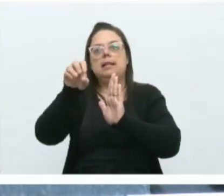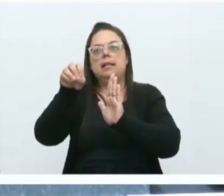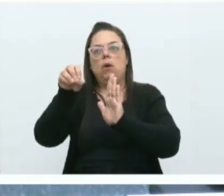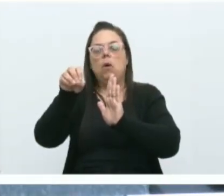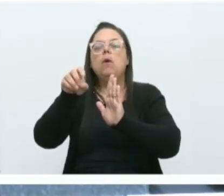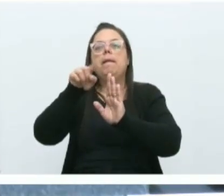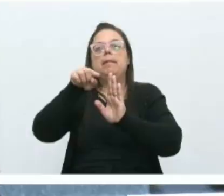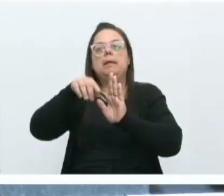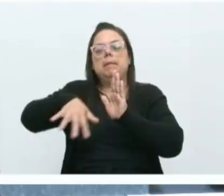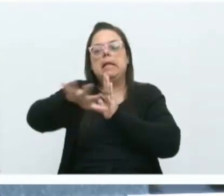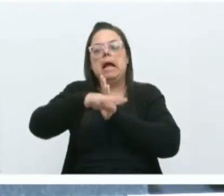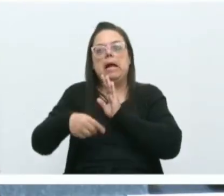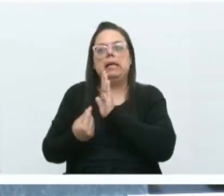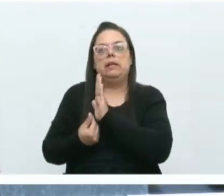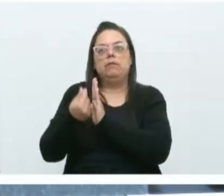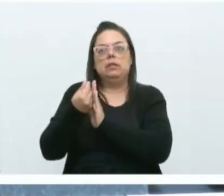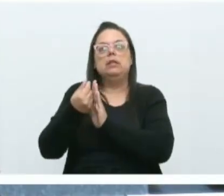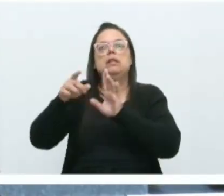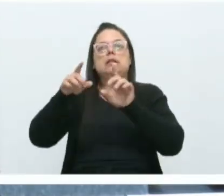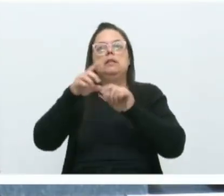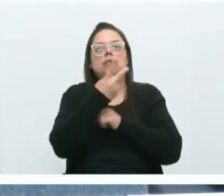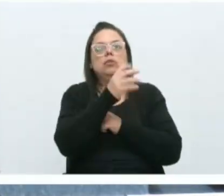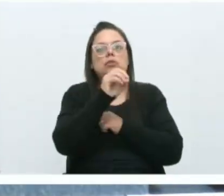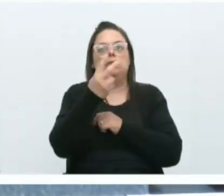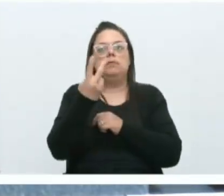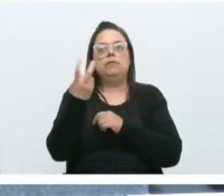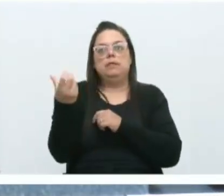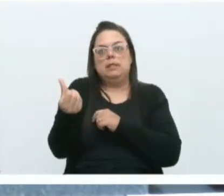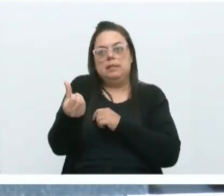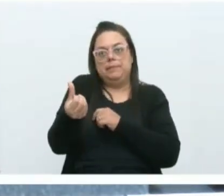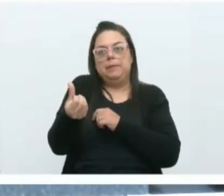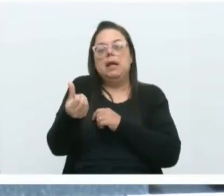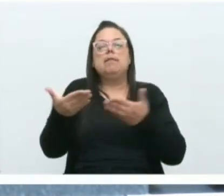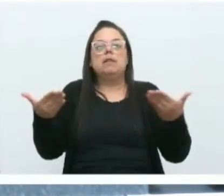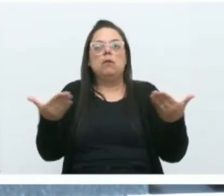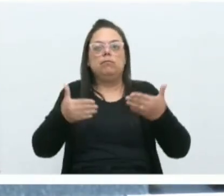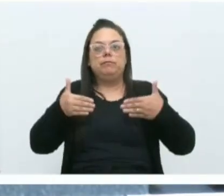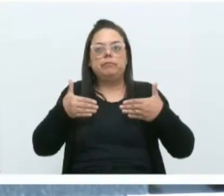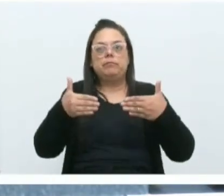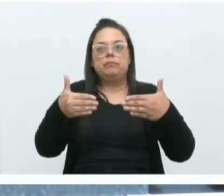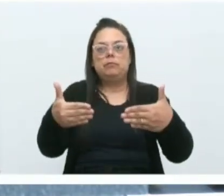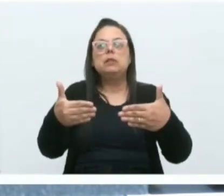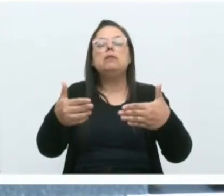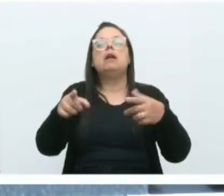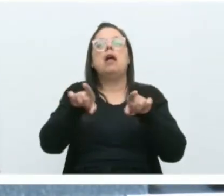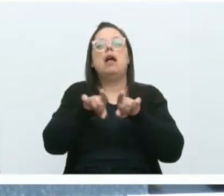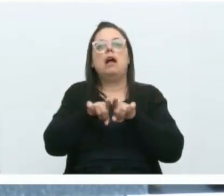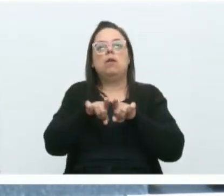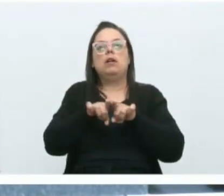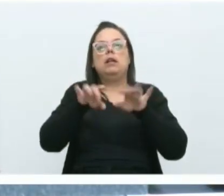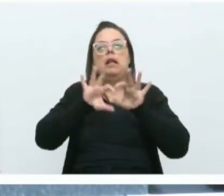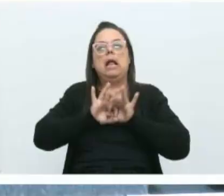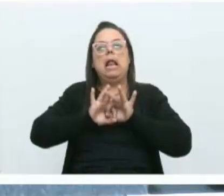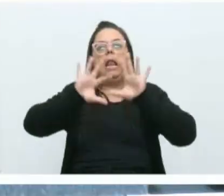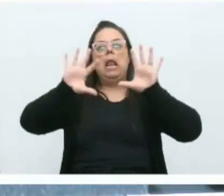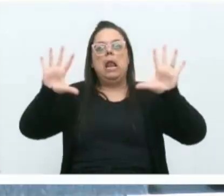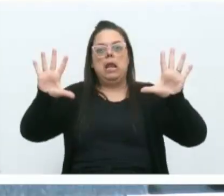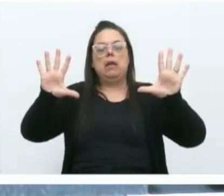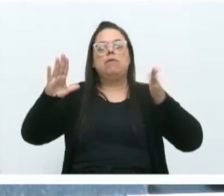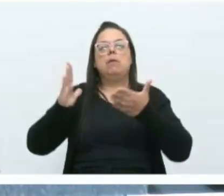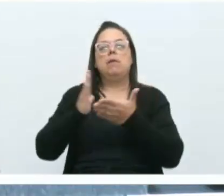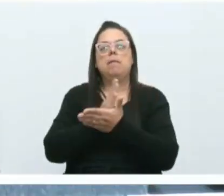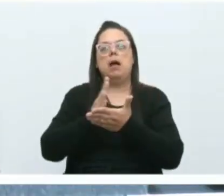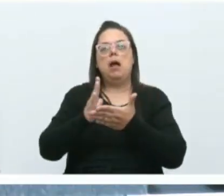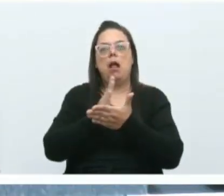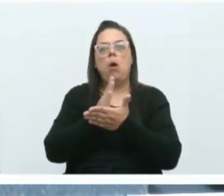exercício financeiro de 2026. Então, a partir de agora, eu deixo a palavra aberta para algum